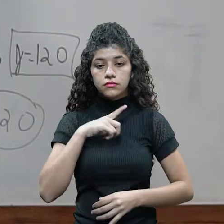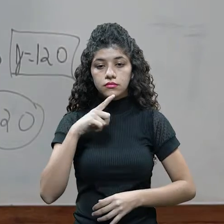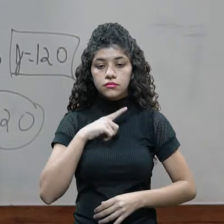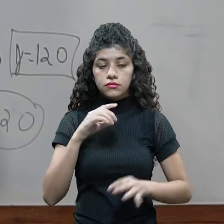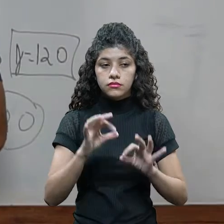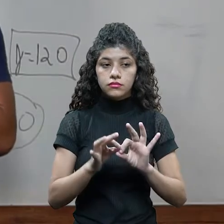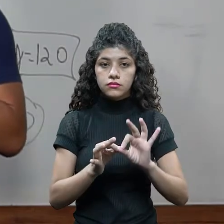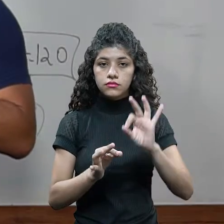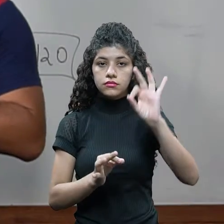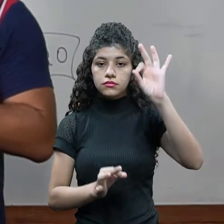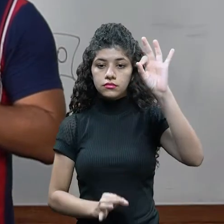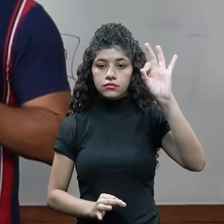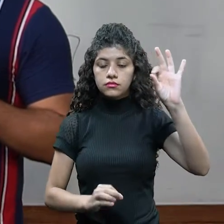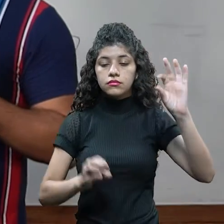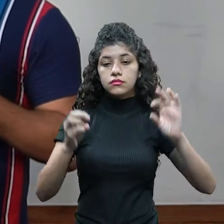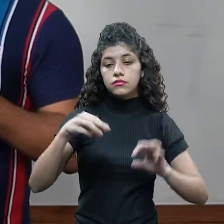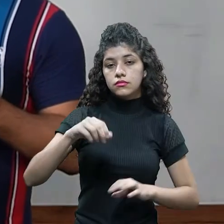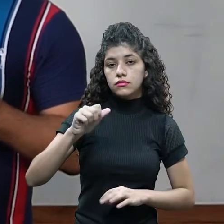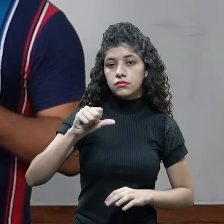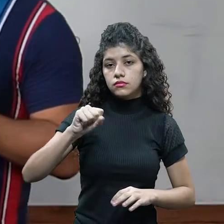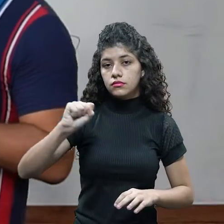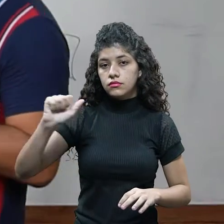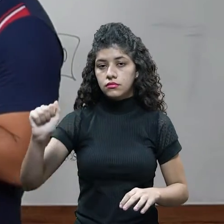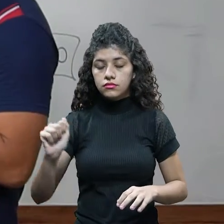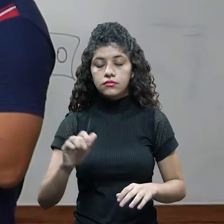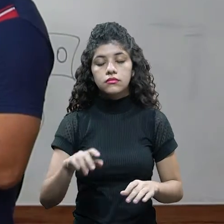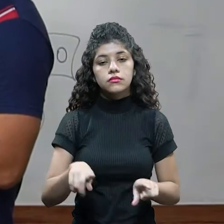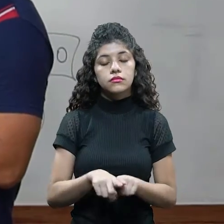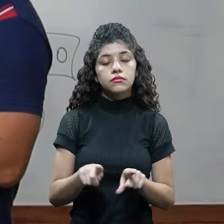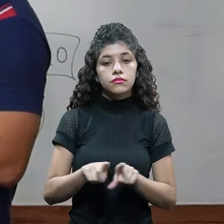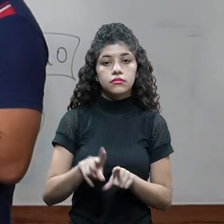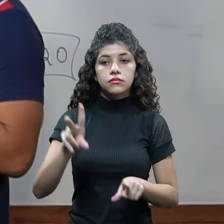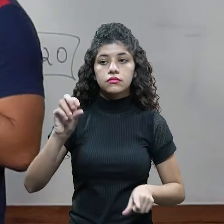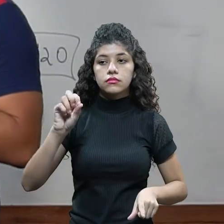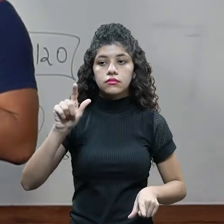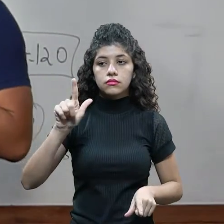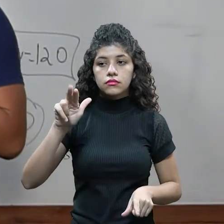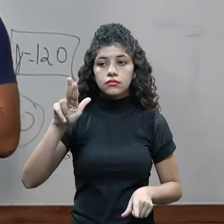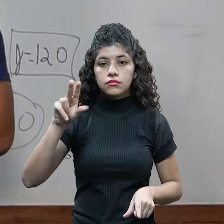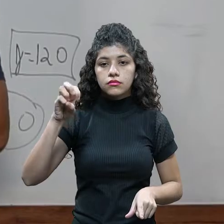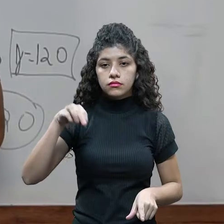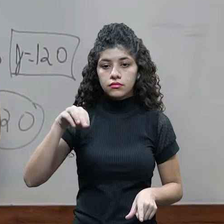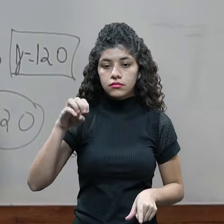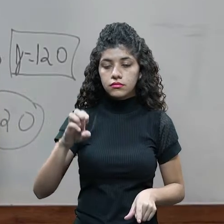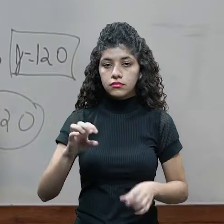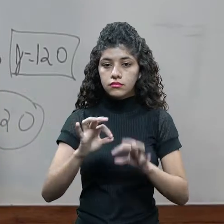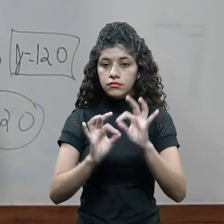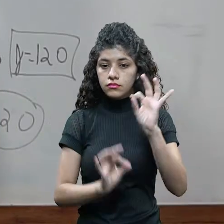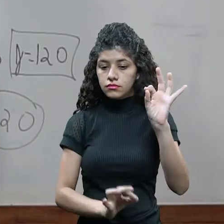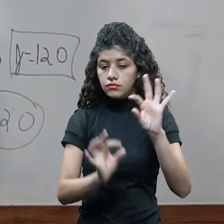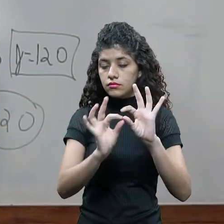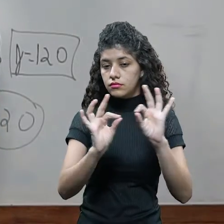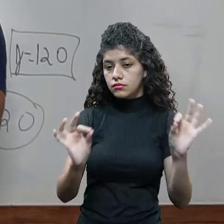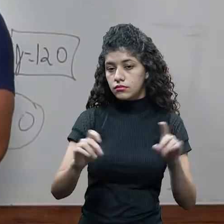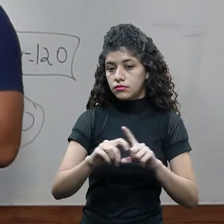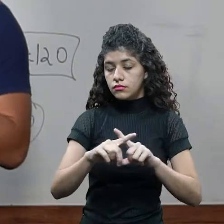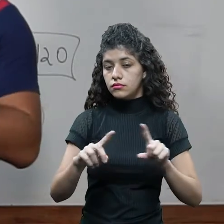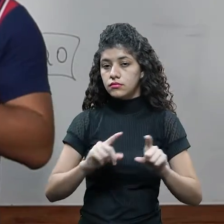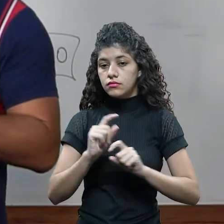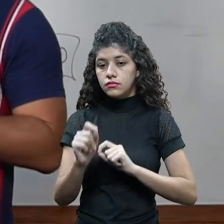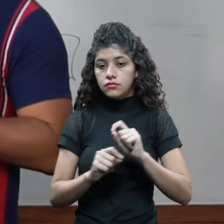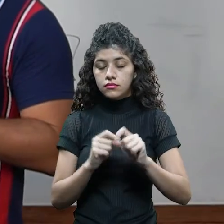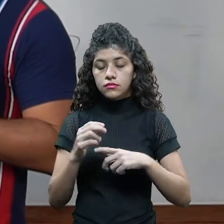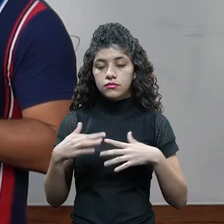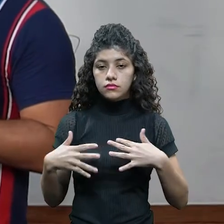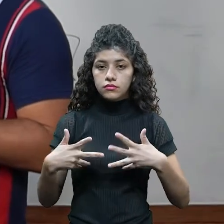medidas de comprimento, de massa e volume. Eu optei pelas medidas de comprimento, mas a lógica, quando eu